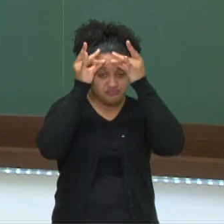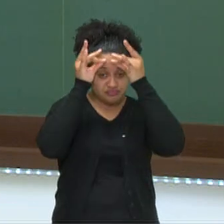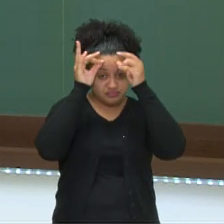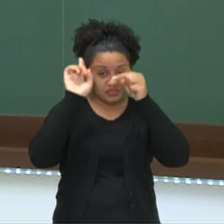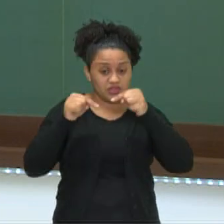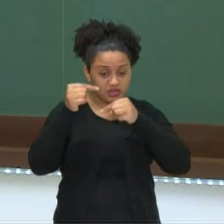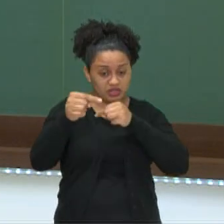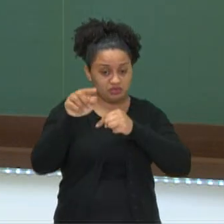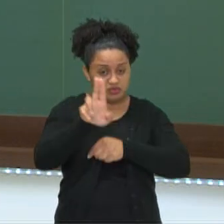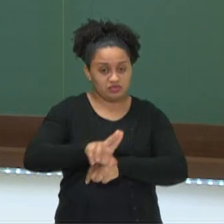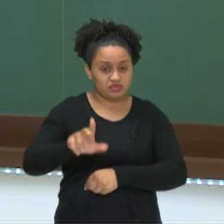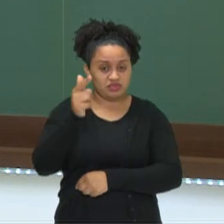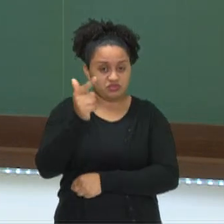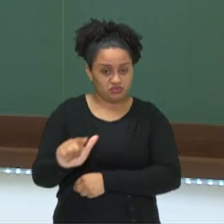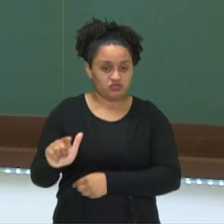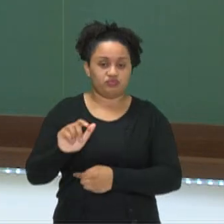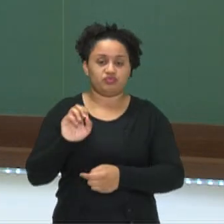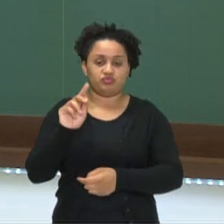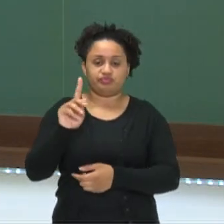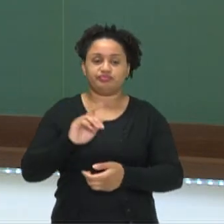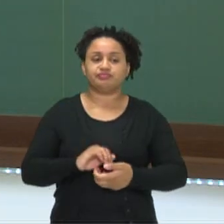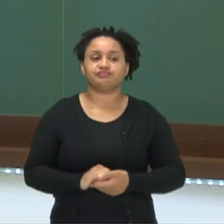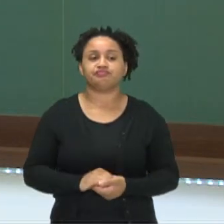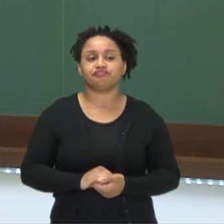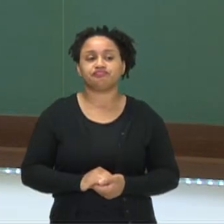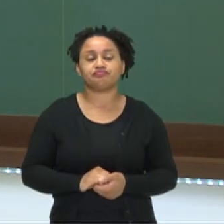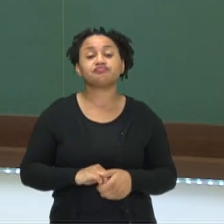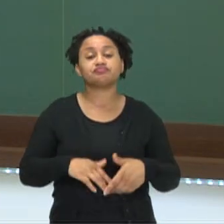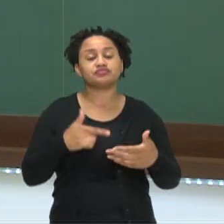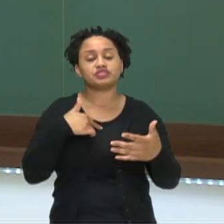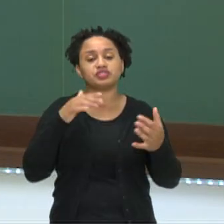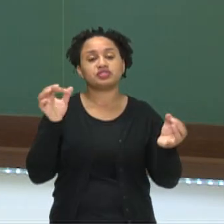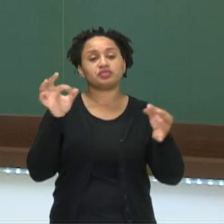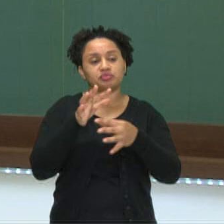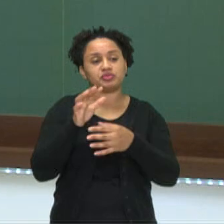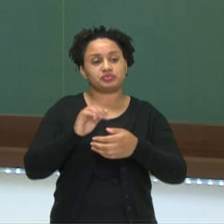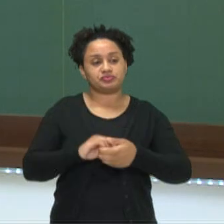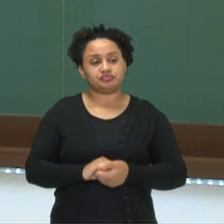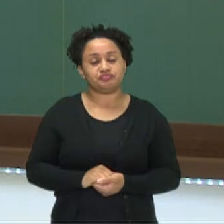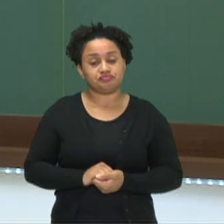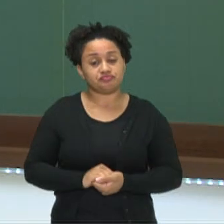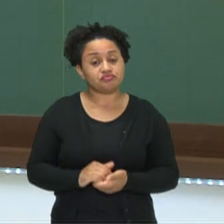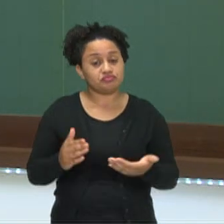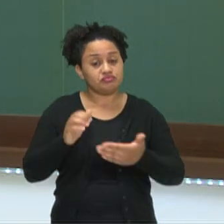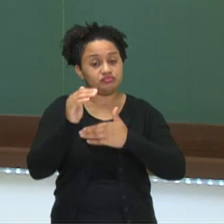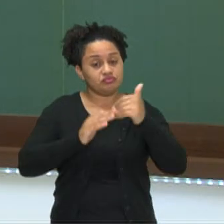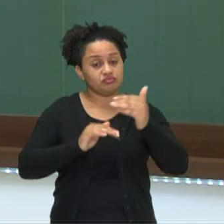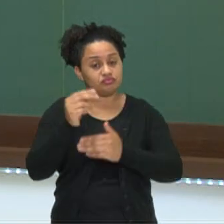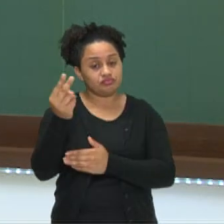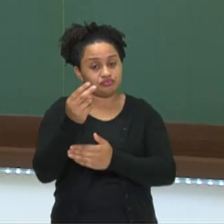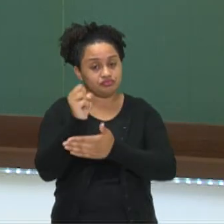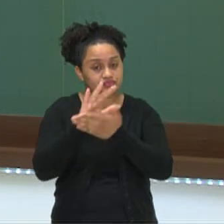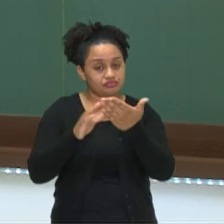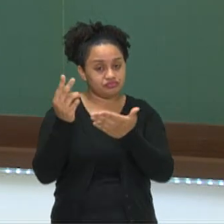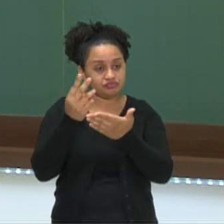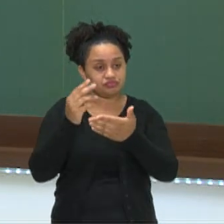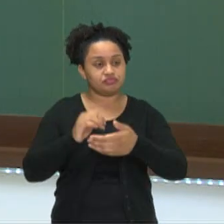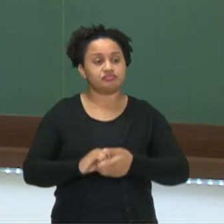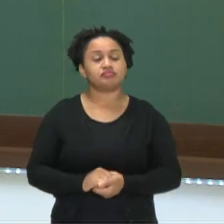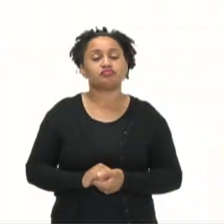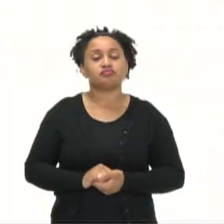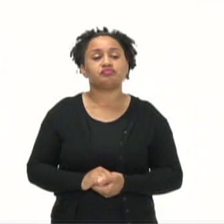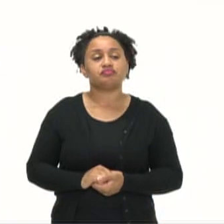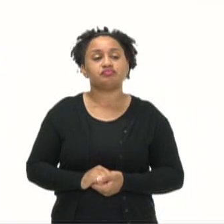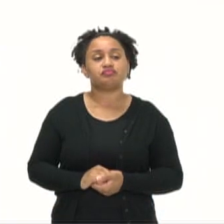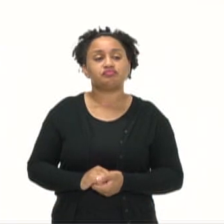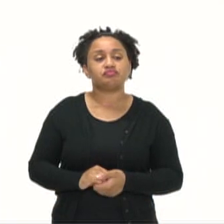possivelmente vamos usar ela novamente. Ok? Então, resolvido o nosso problema. Vamos para o 2. O 2 diz assim: